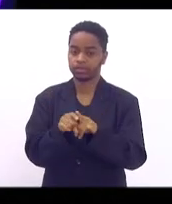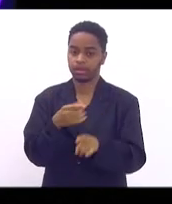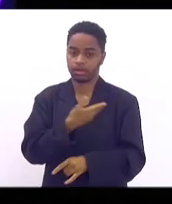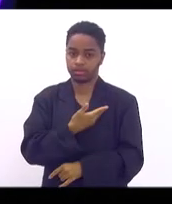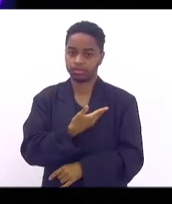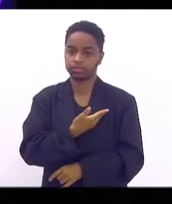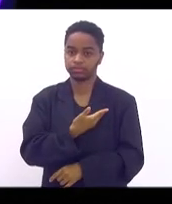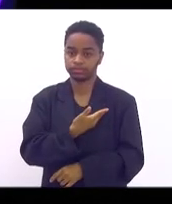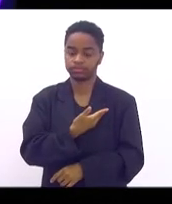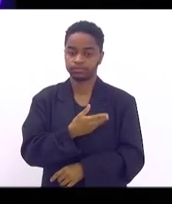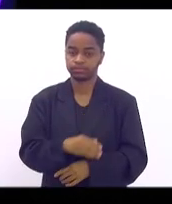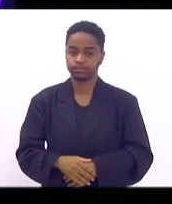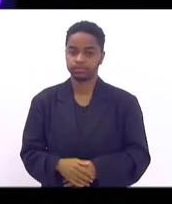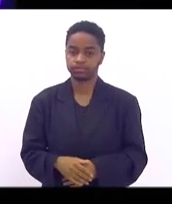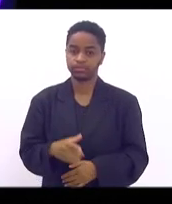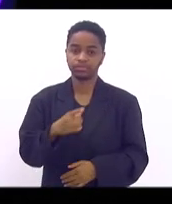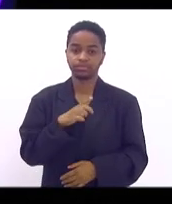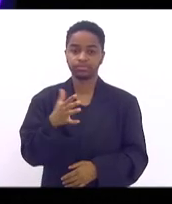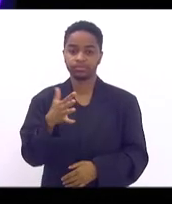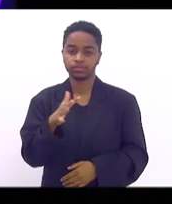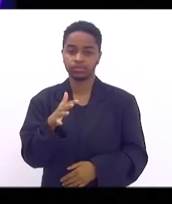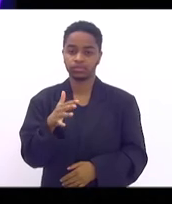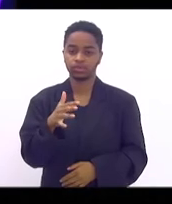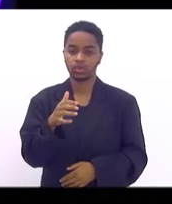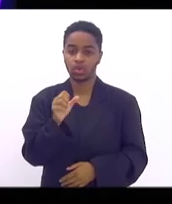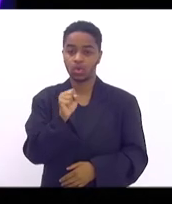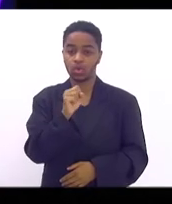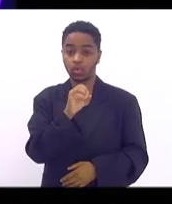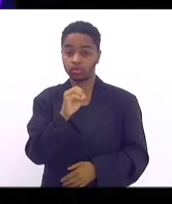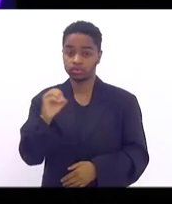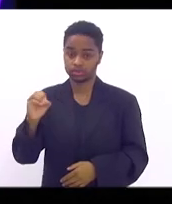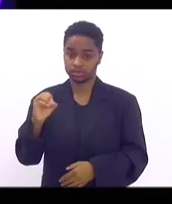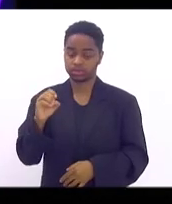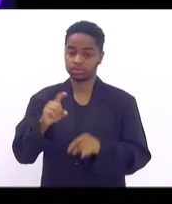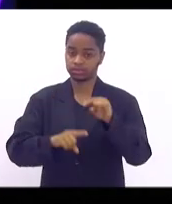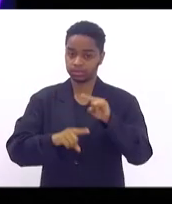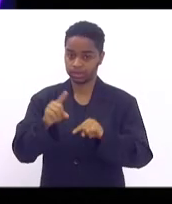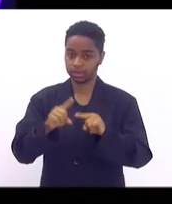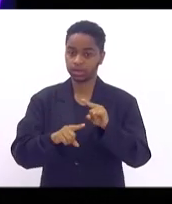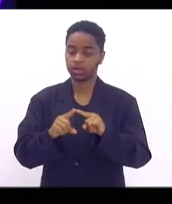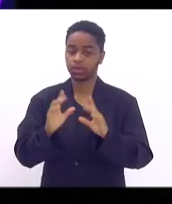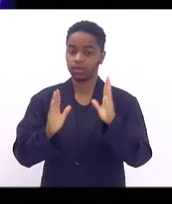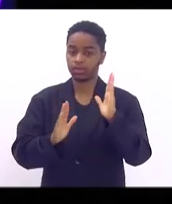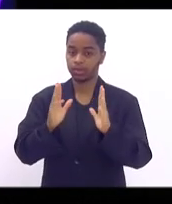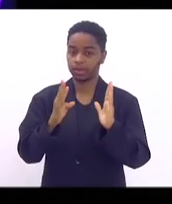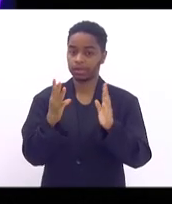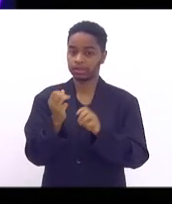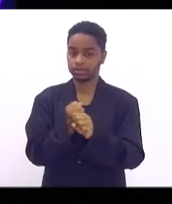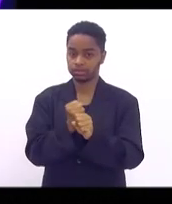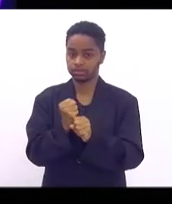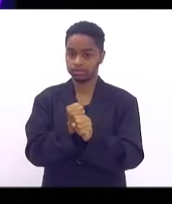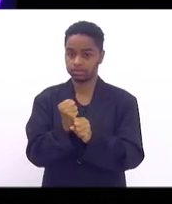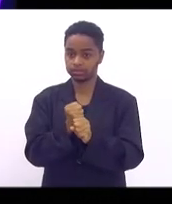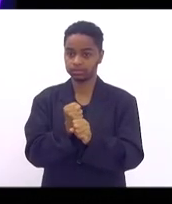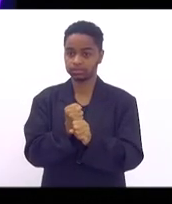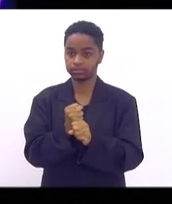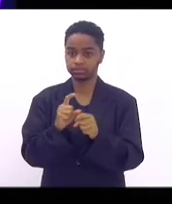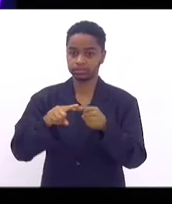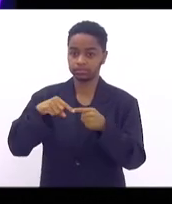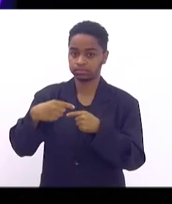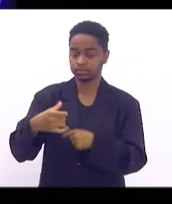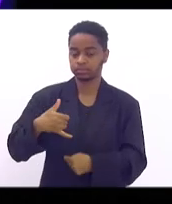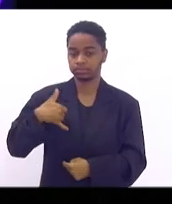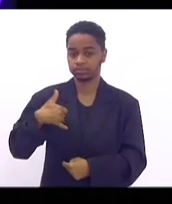foram aproximadamente 800 arquivos ao longo de 3 anos. Com 18 anos,